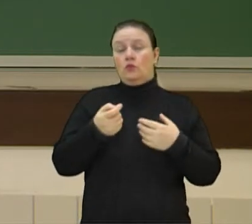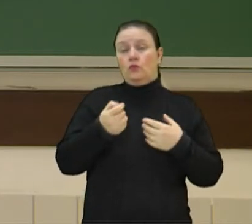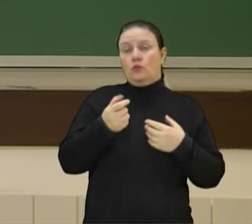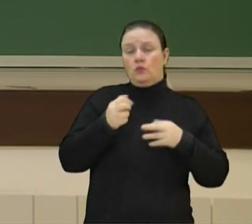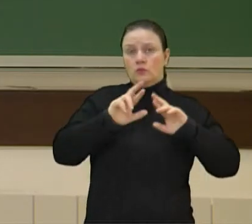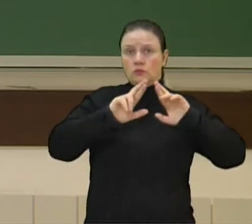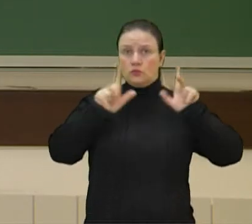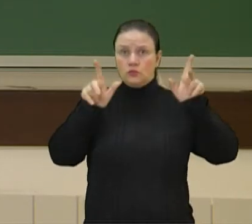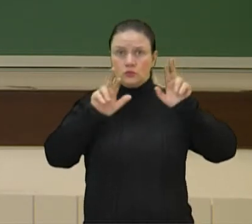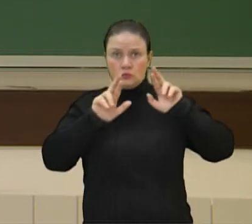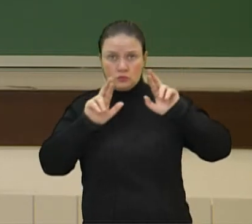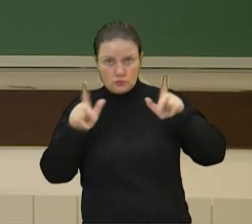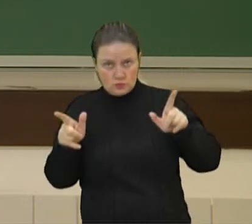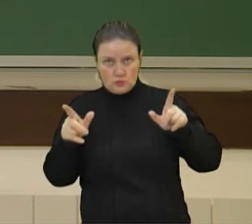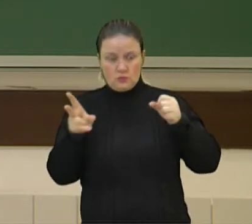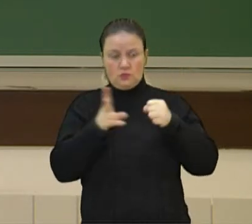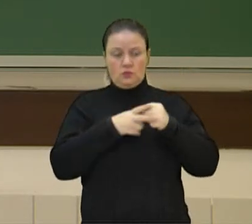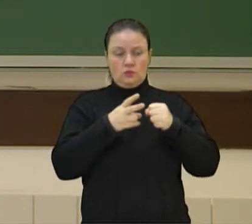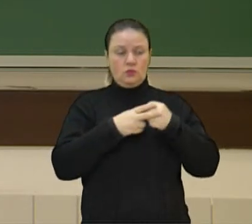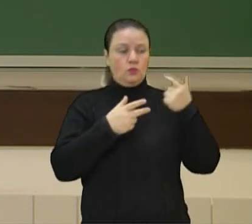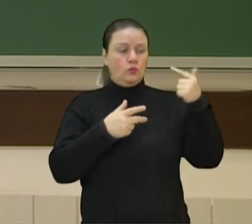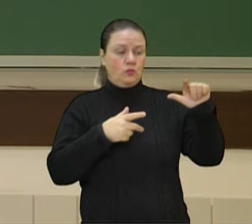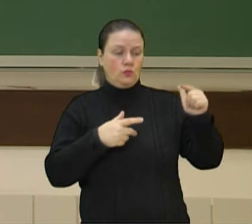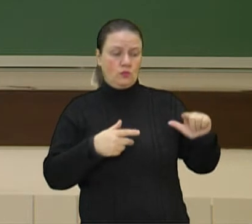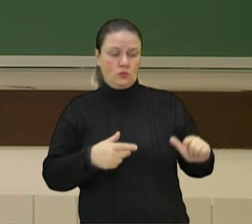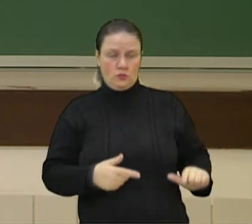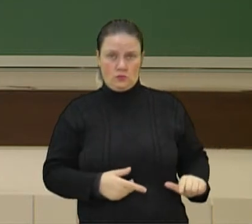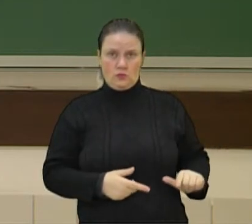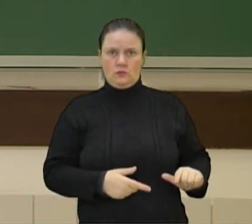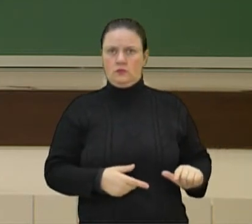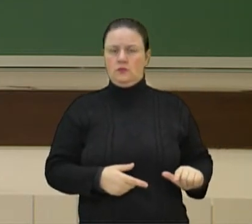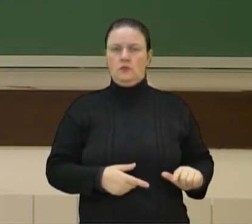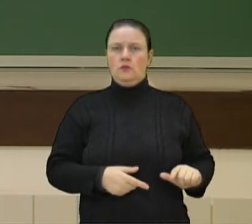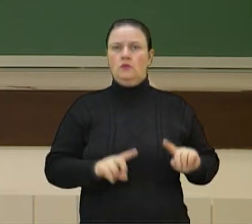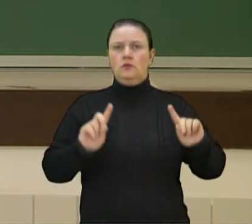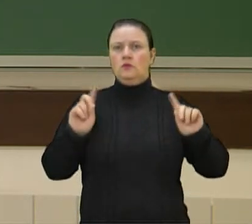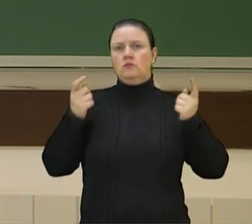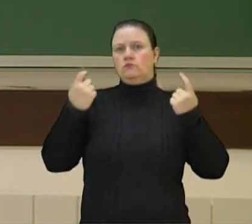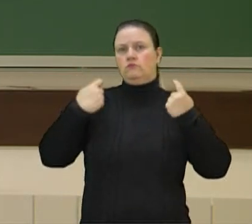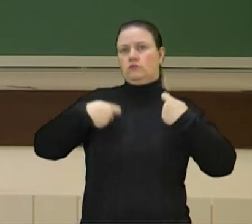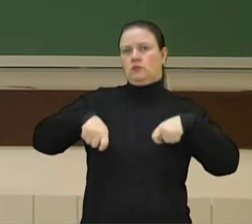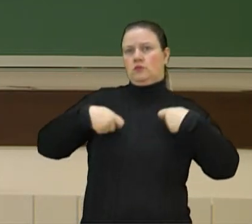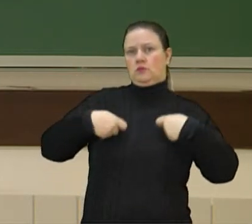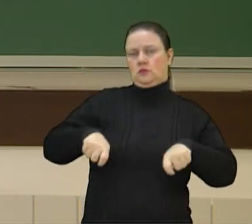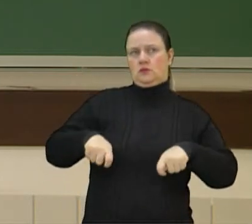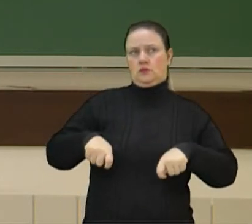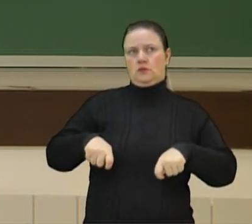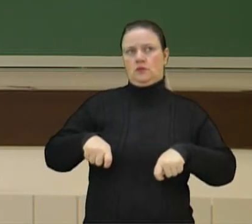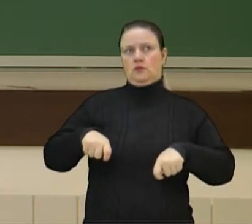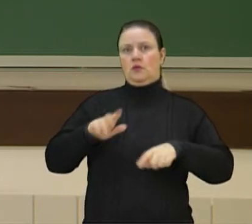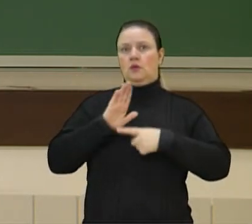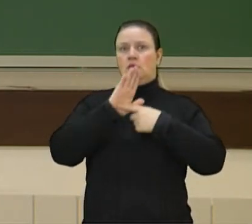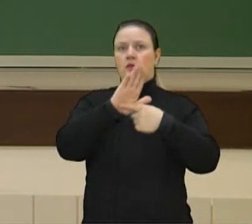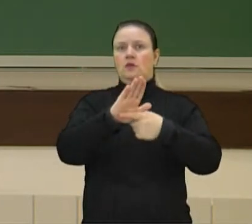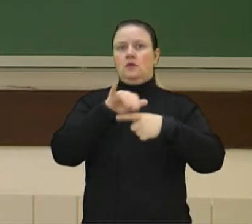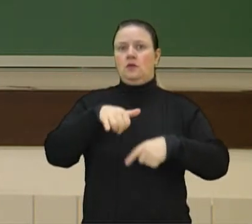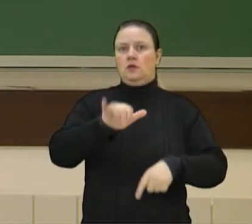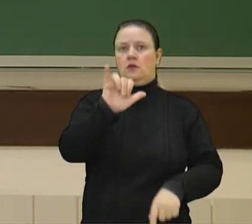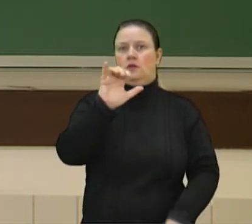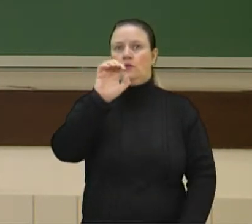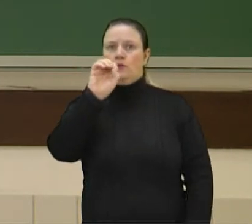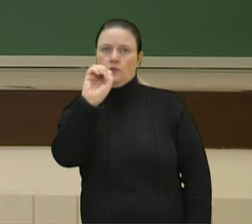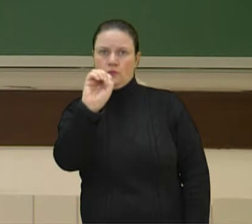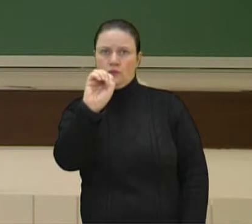dos outros verbos que a gente viu, né? Ele não precisa do yo aqui, né? A gente conjuga de uma